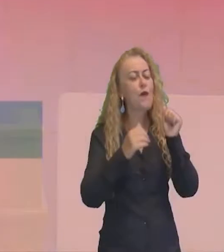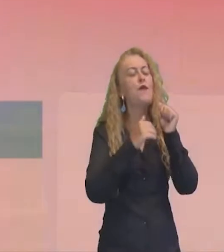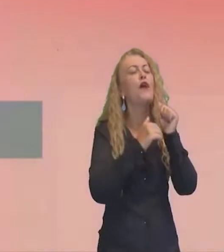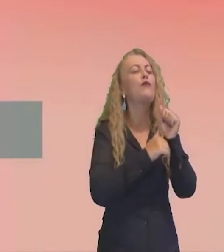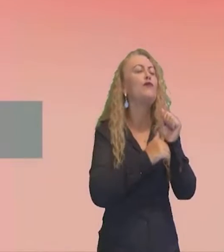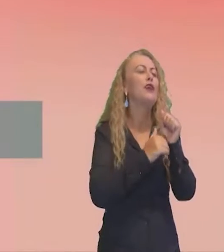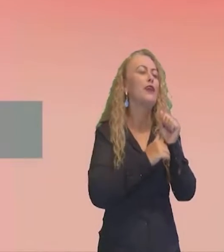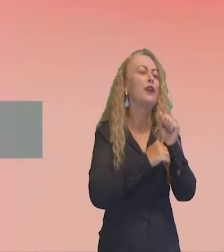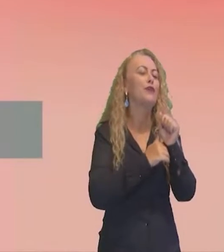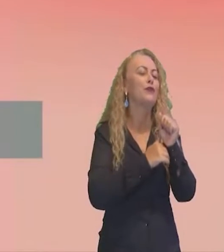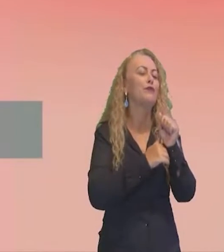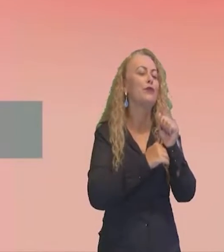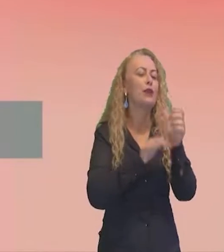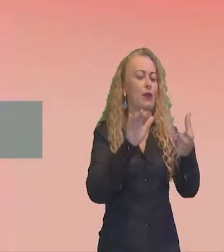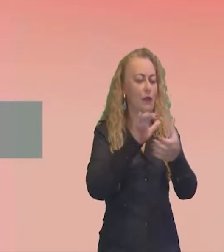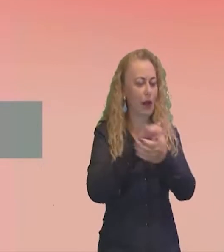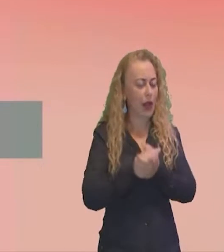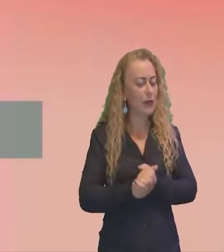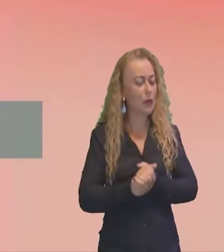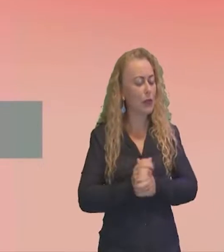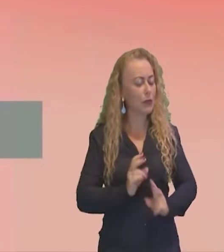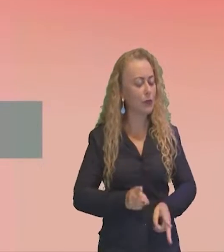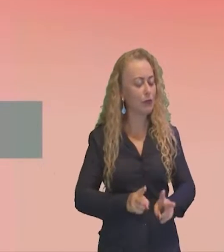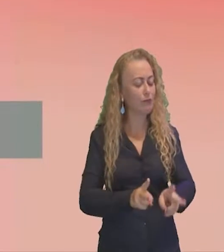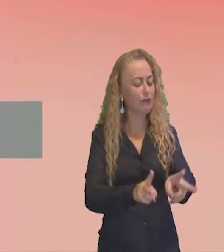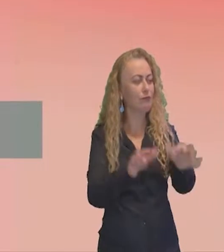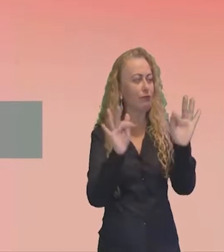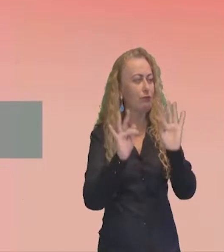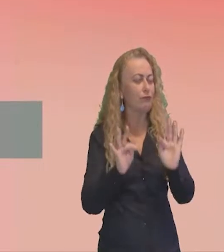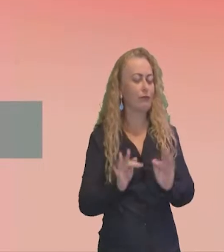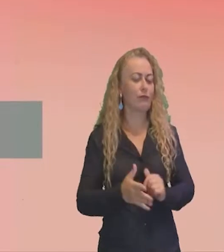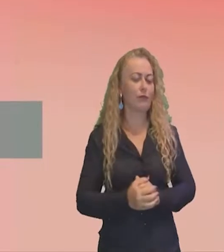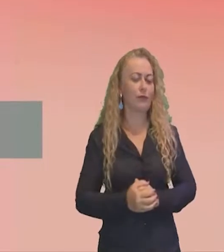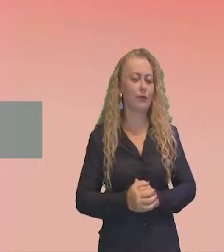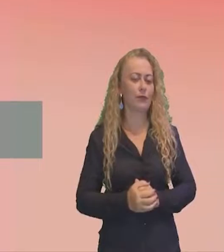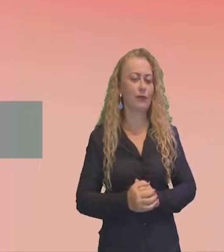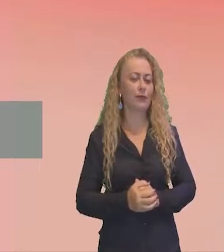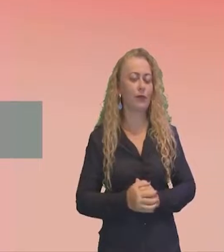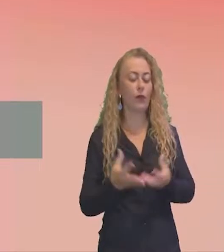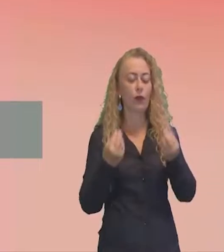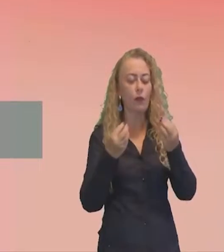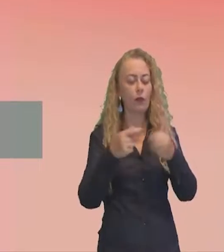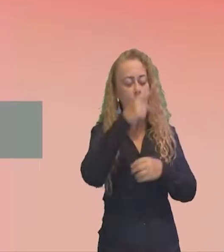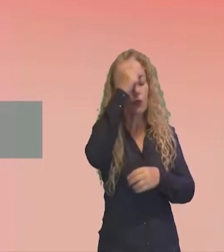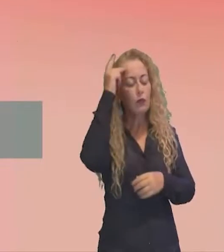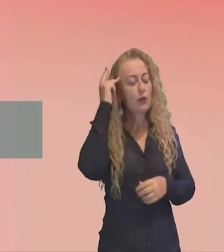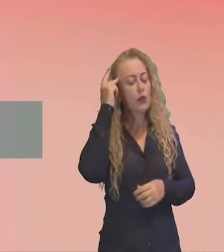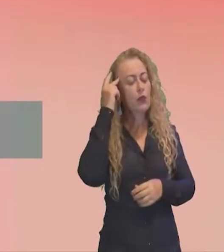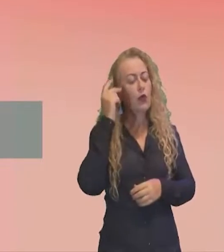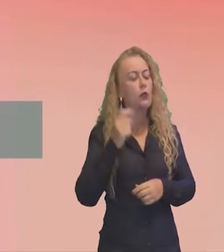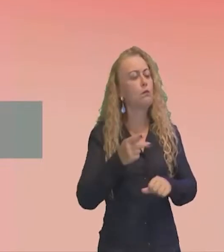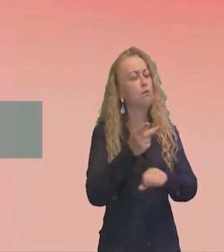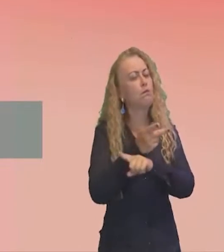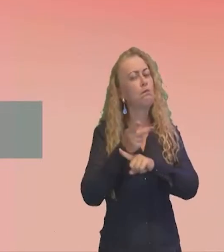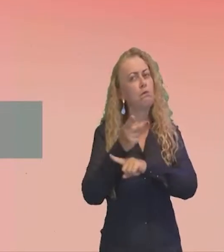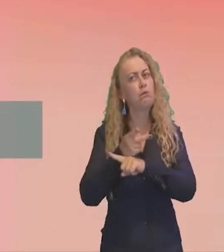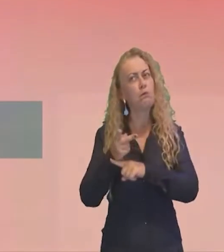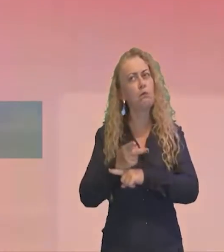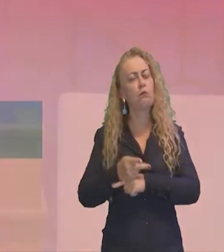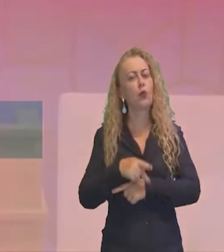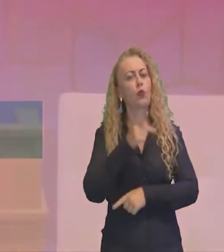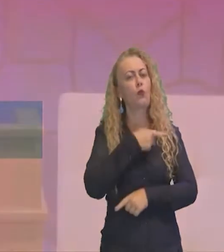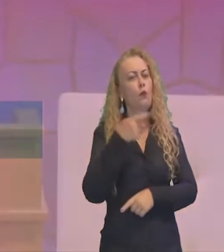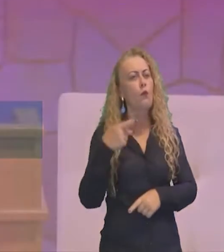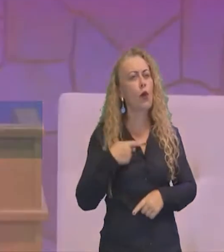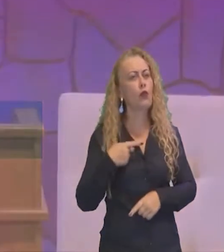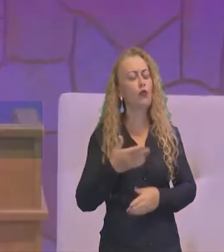de um casamento duradouro. Muitas pessoas procuram os pastores, e muitos jovens, antes